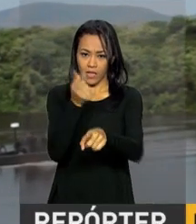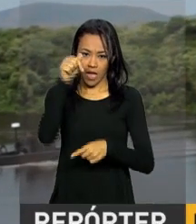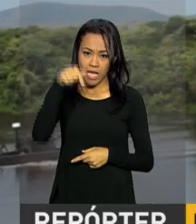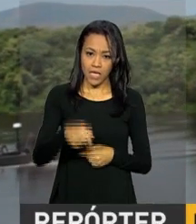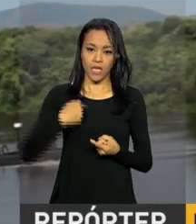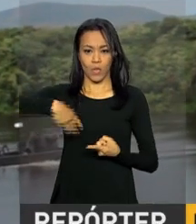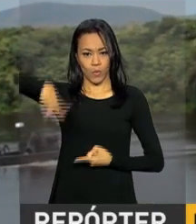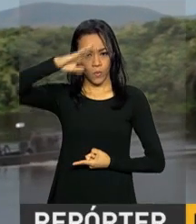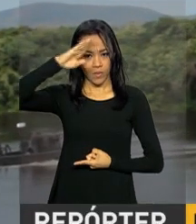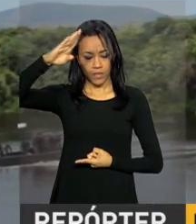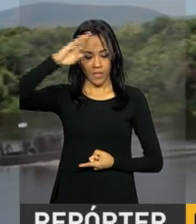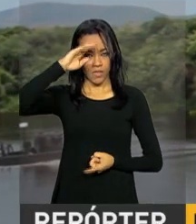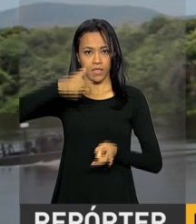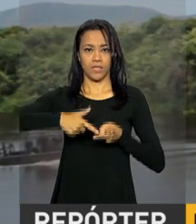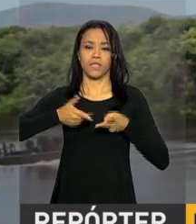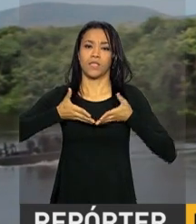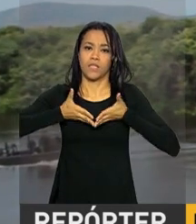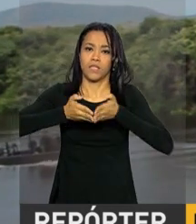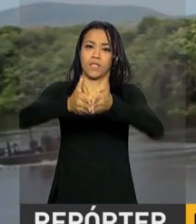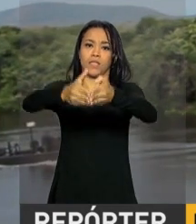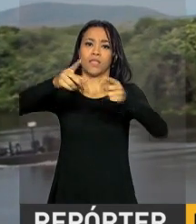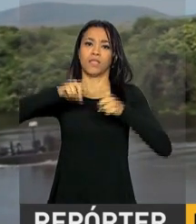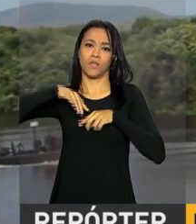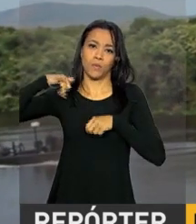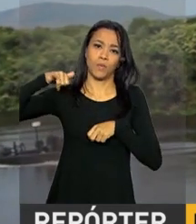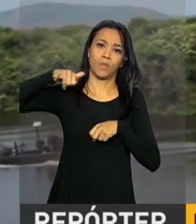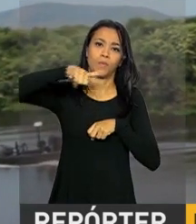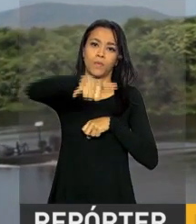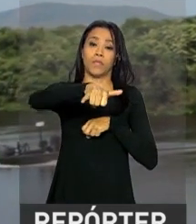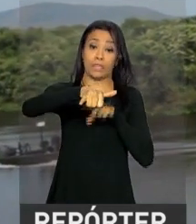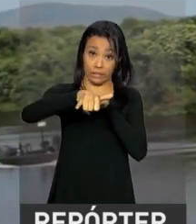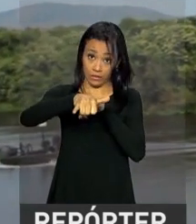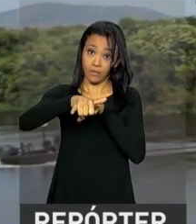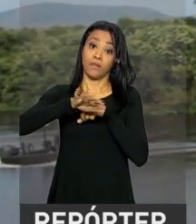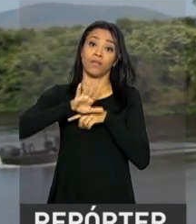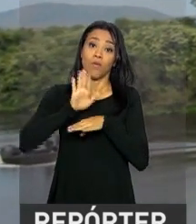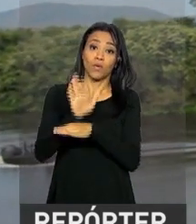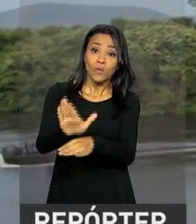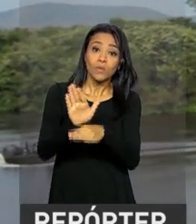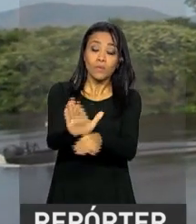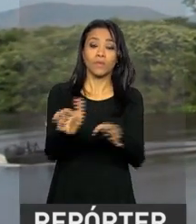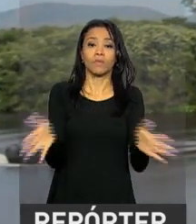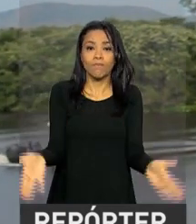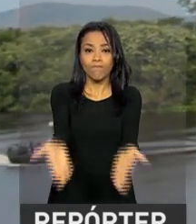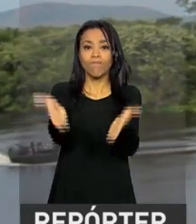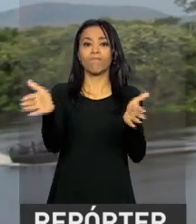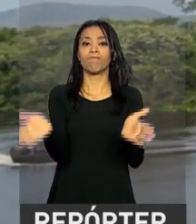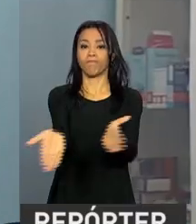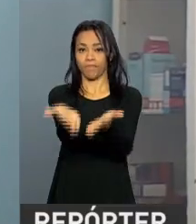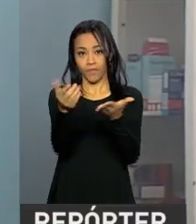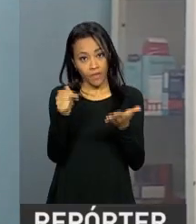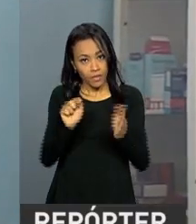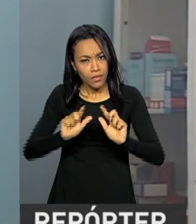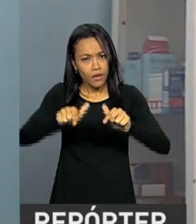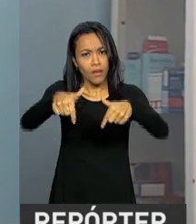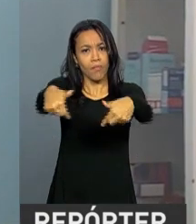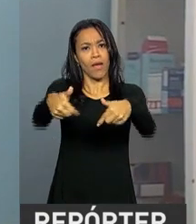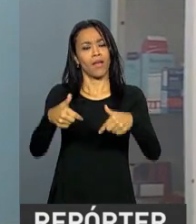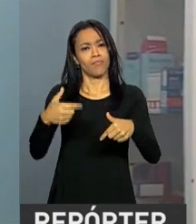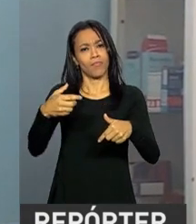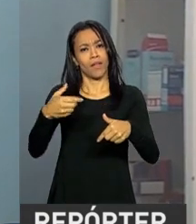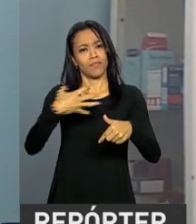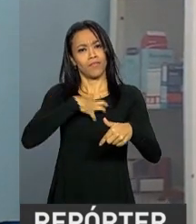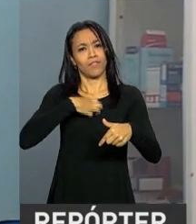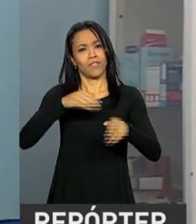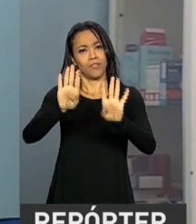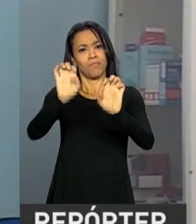Exército, a Marinha, a própria Aeronáutica estão realizando ACISOS, que são ações voltadas para o bem-estar